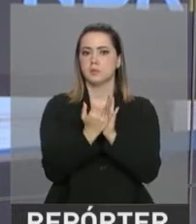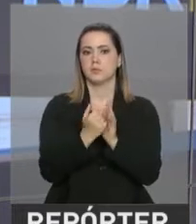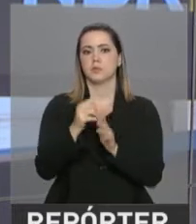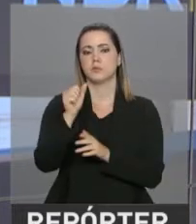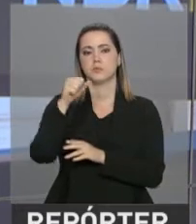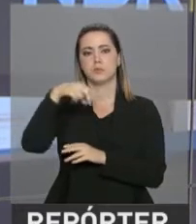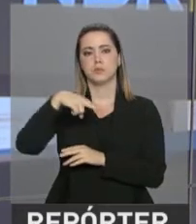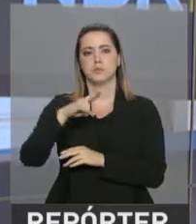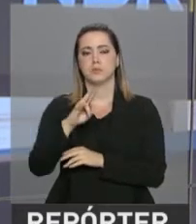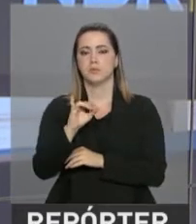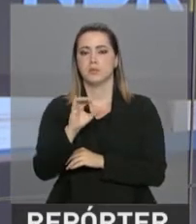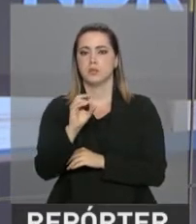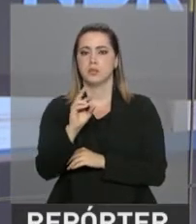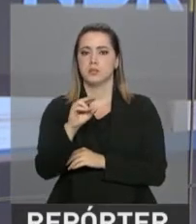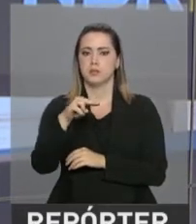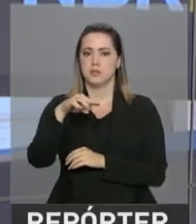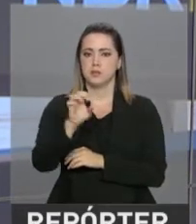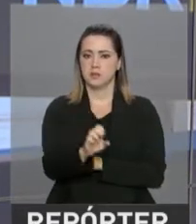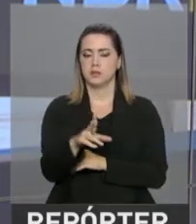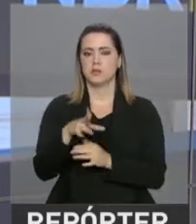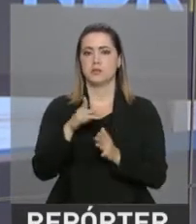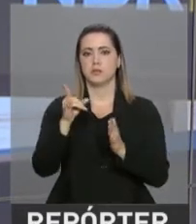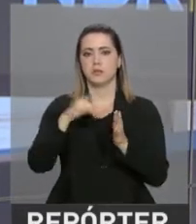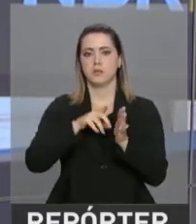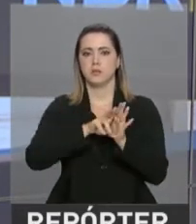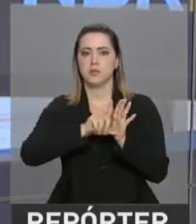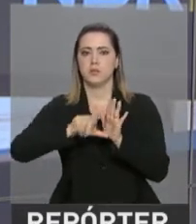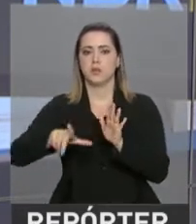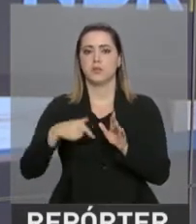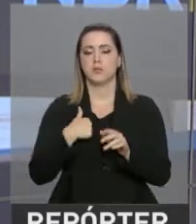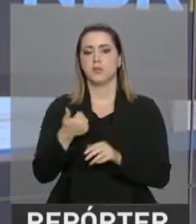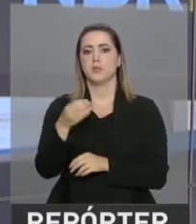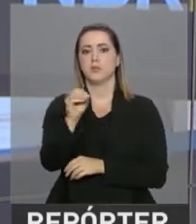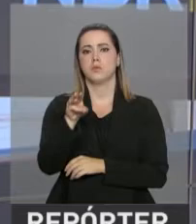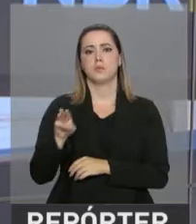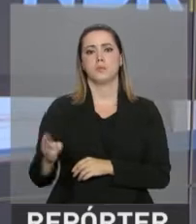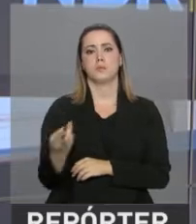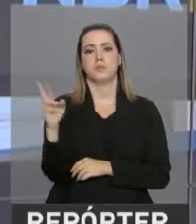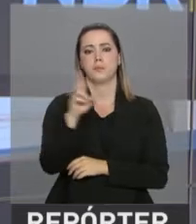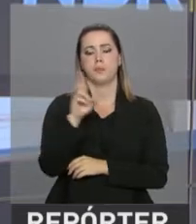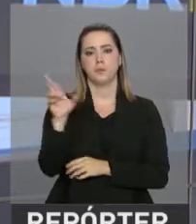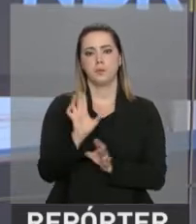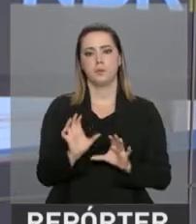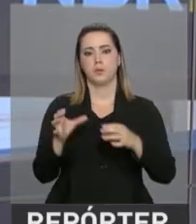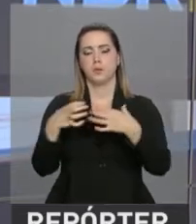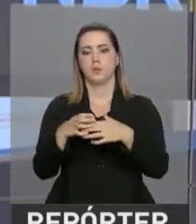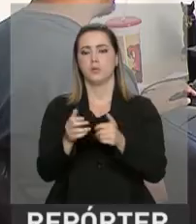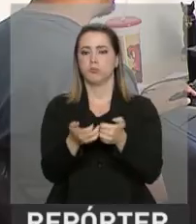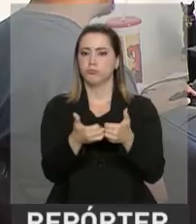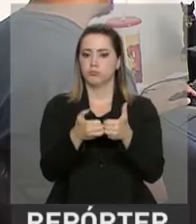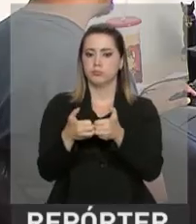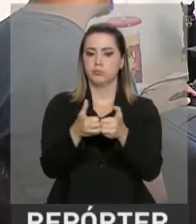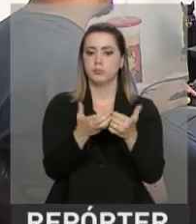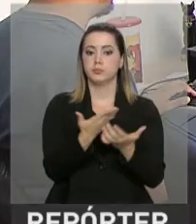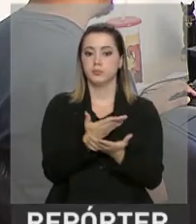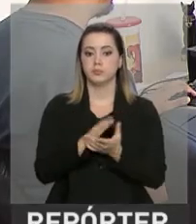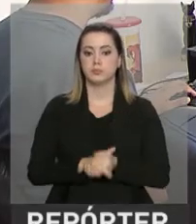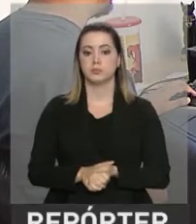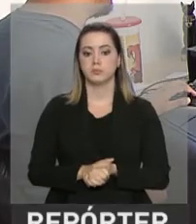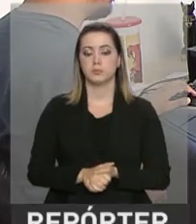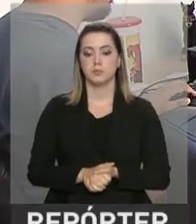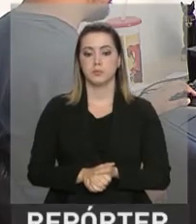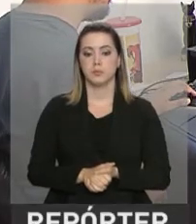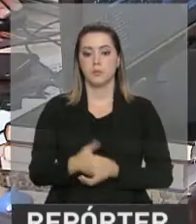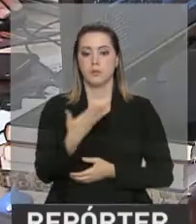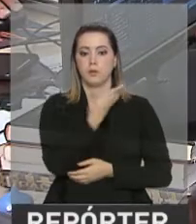o edital colocado à disposição é coloca à disposição 10 milhões de reais para o setor a